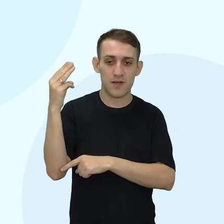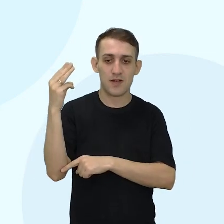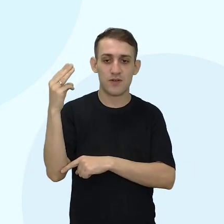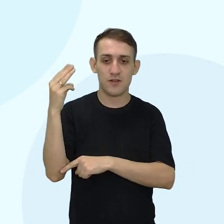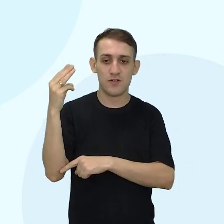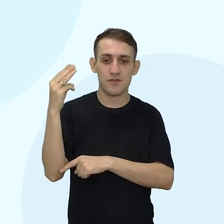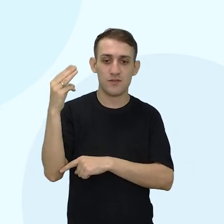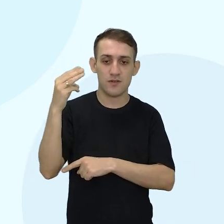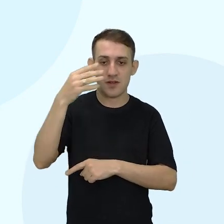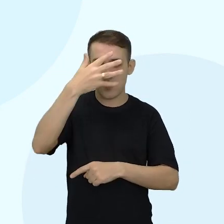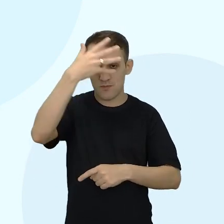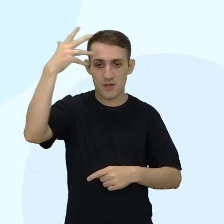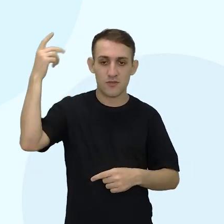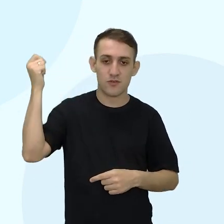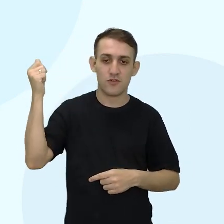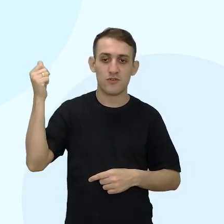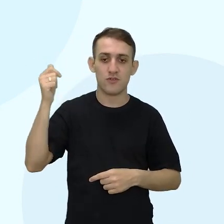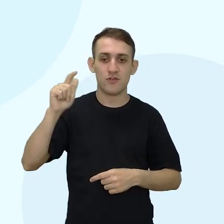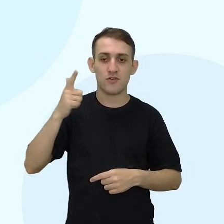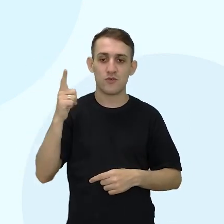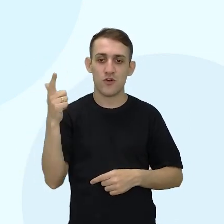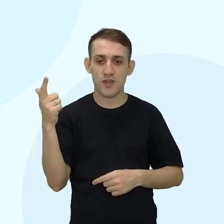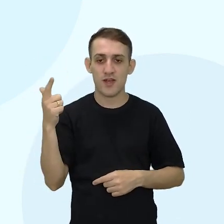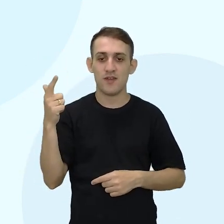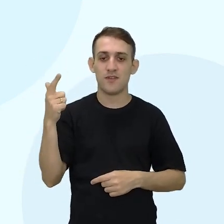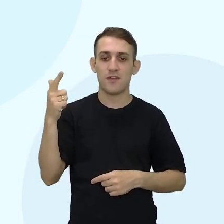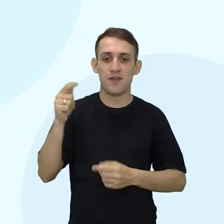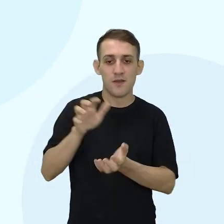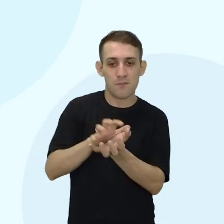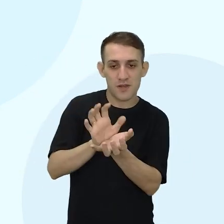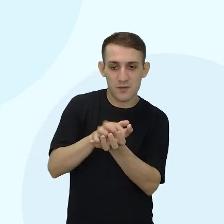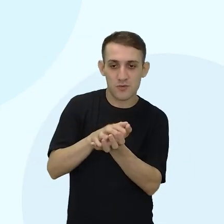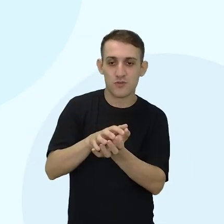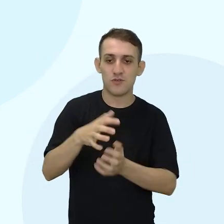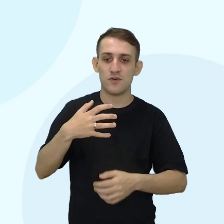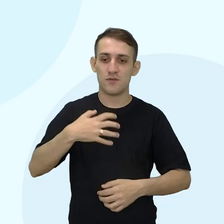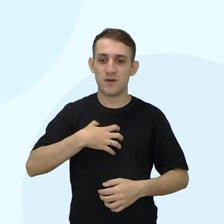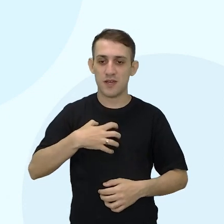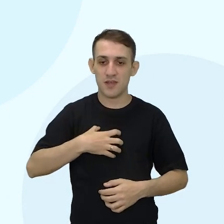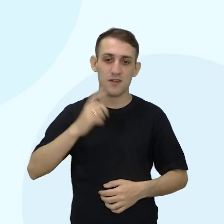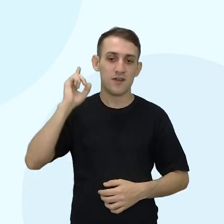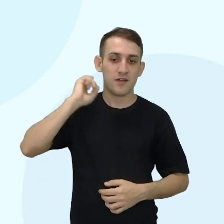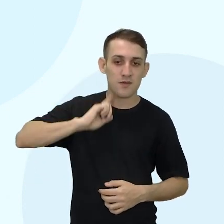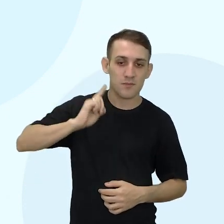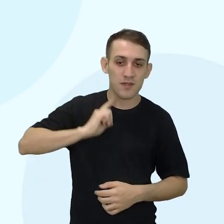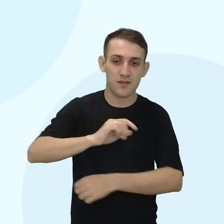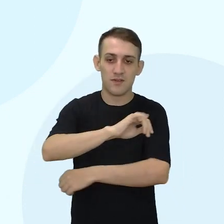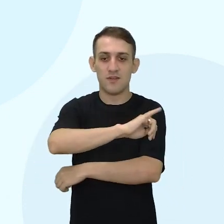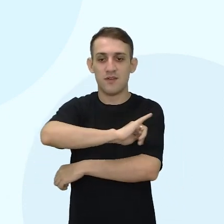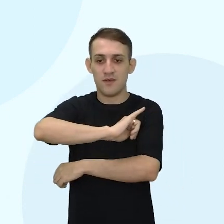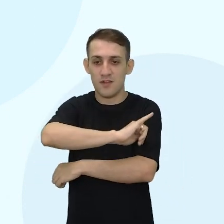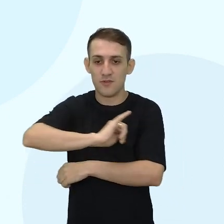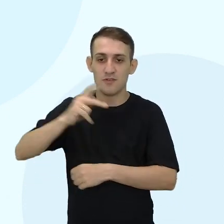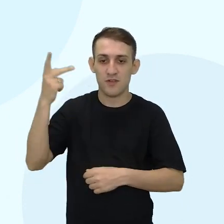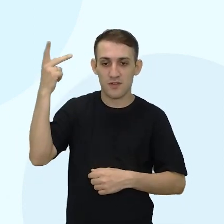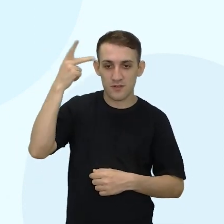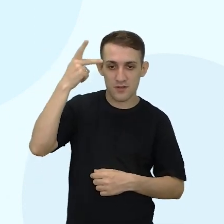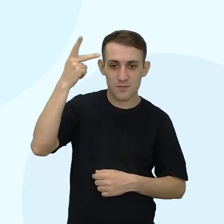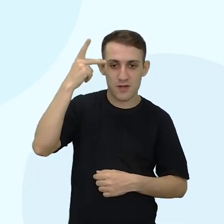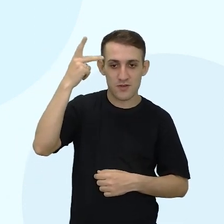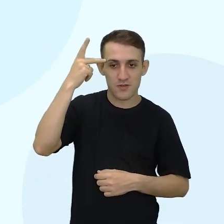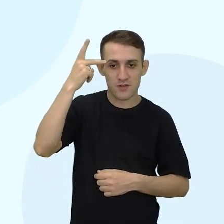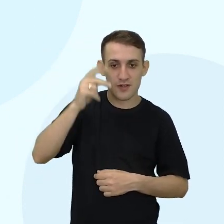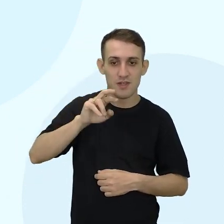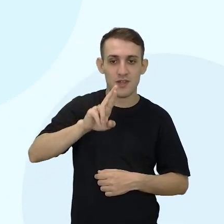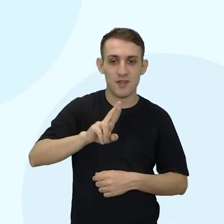Mato Grosso, Goiás, Pernambuco, Bahia, Minas Gerais, Rio de Janeiro, São Paulo e Rio